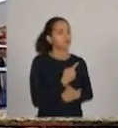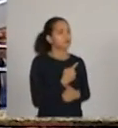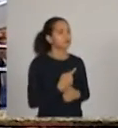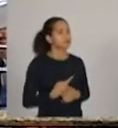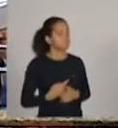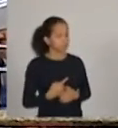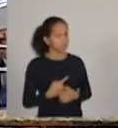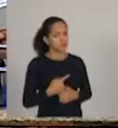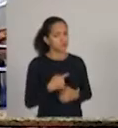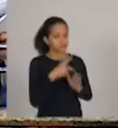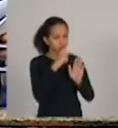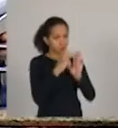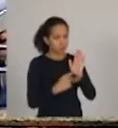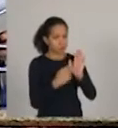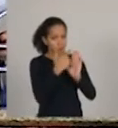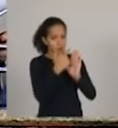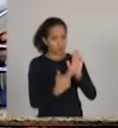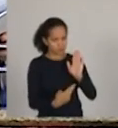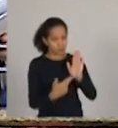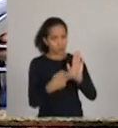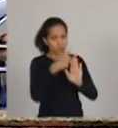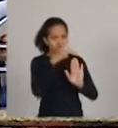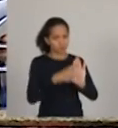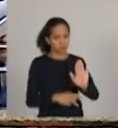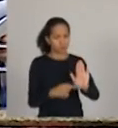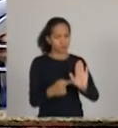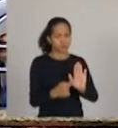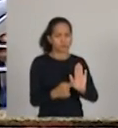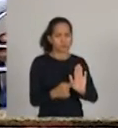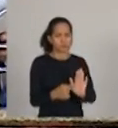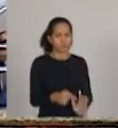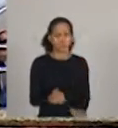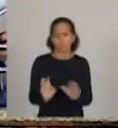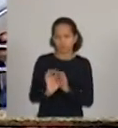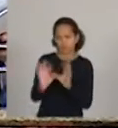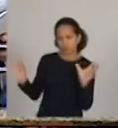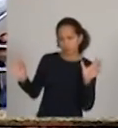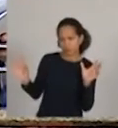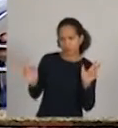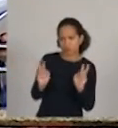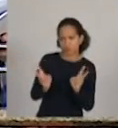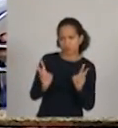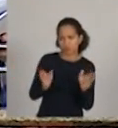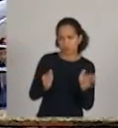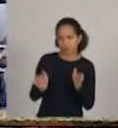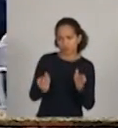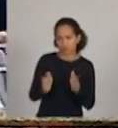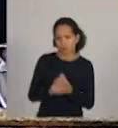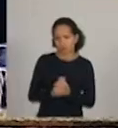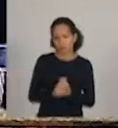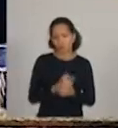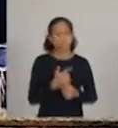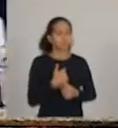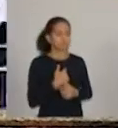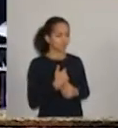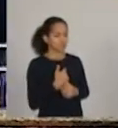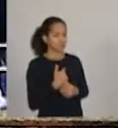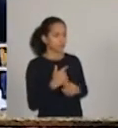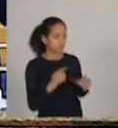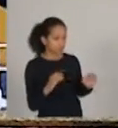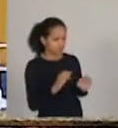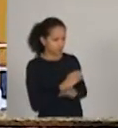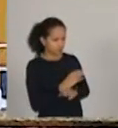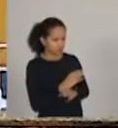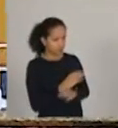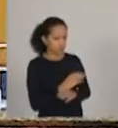para relatar o projeto? Vossa Excelência está pronto ou vai pedir para manter o prazo? Estou pronto para relatar o projeto.